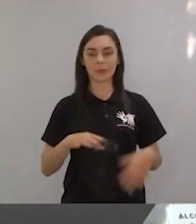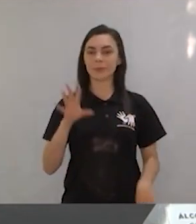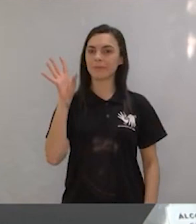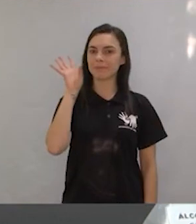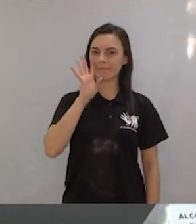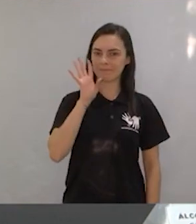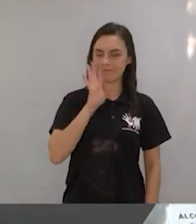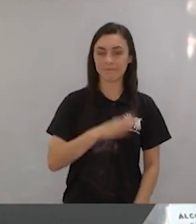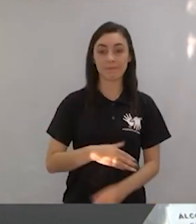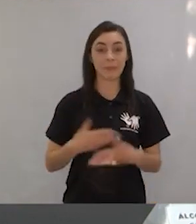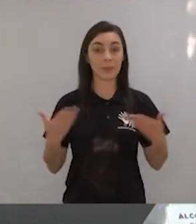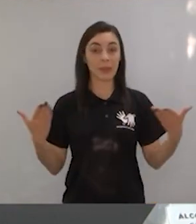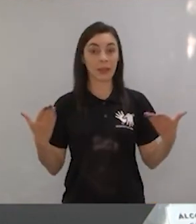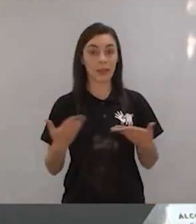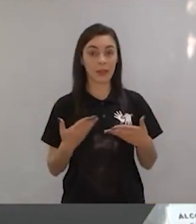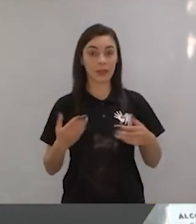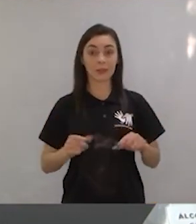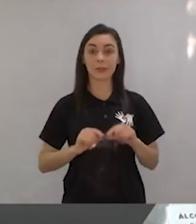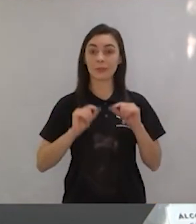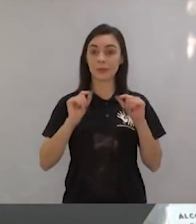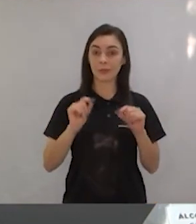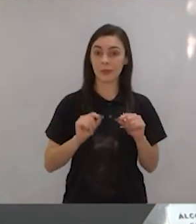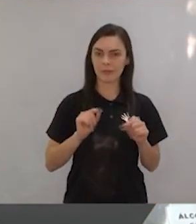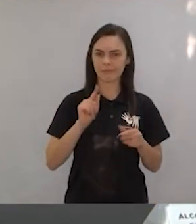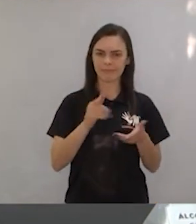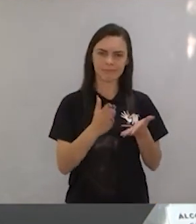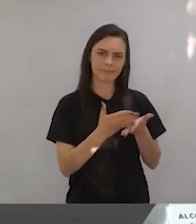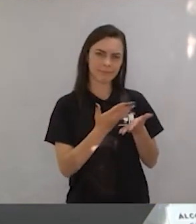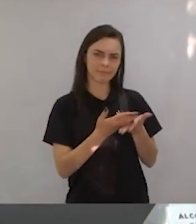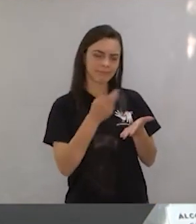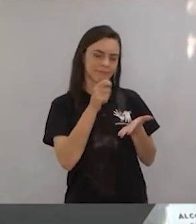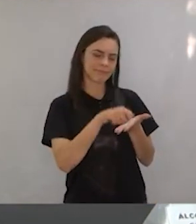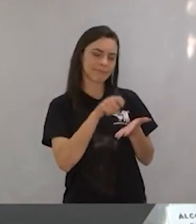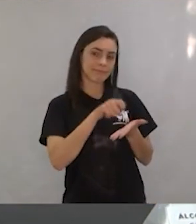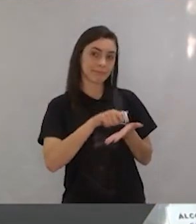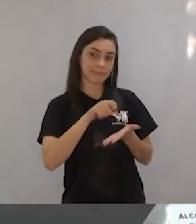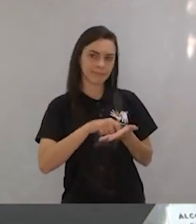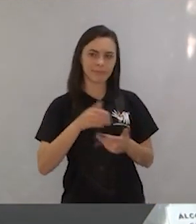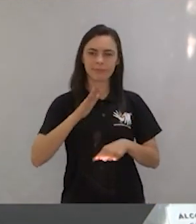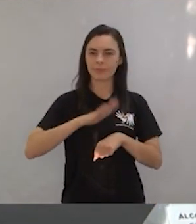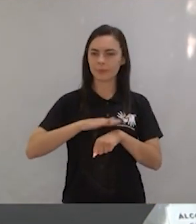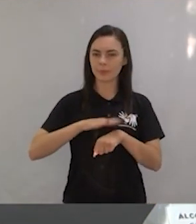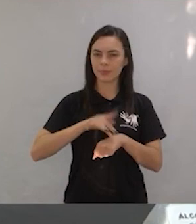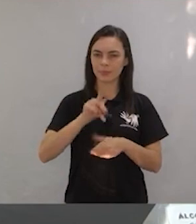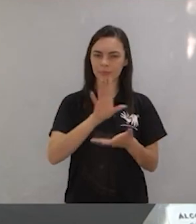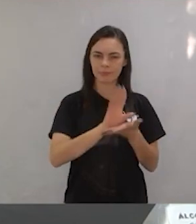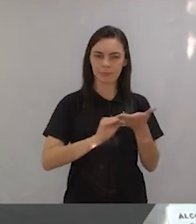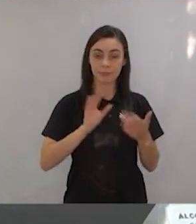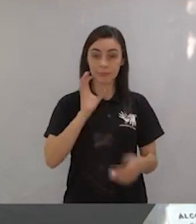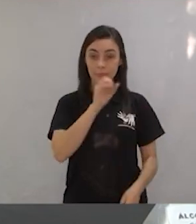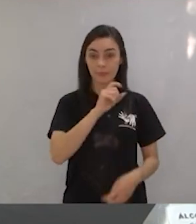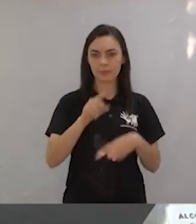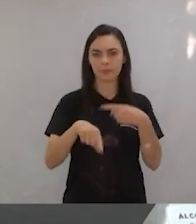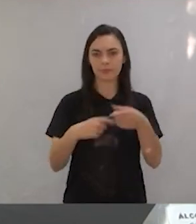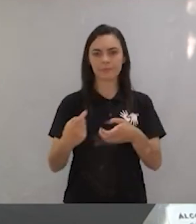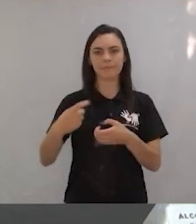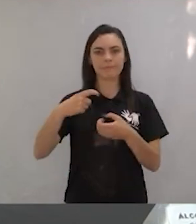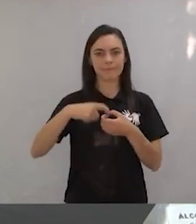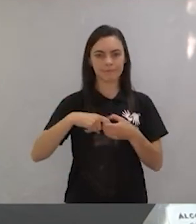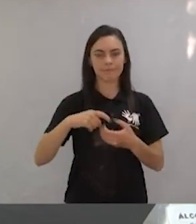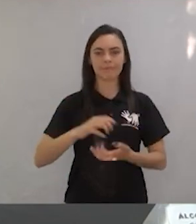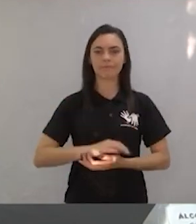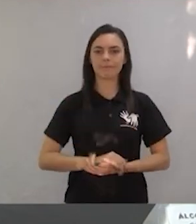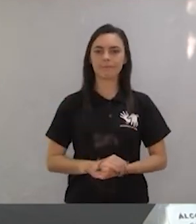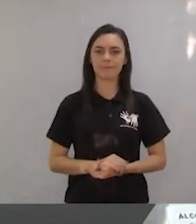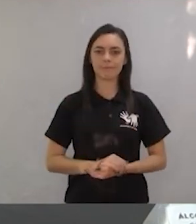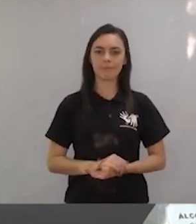Que legal! Agora, nós vamos fazer esse registro no caderno. Vou dar um tempinho bem rapidinho